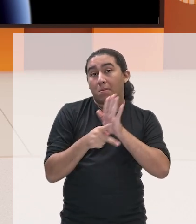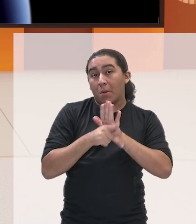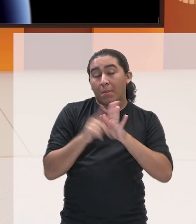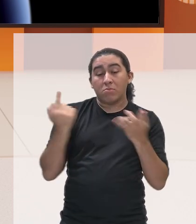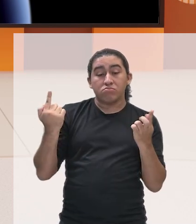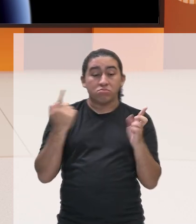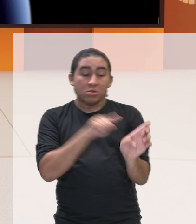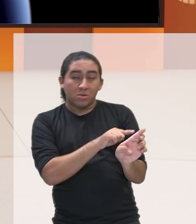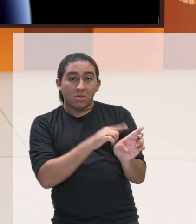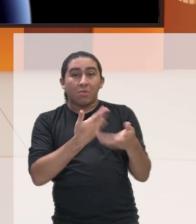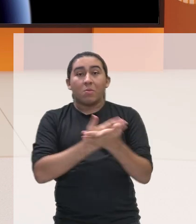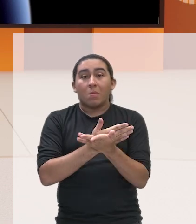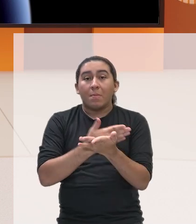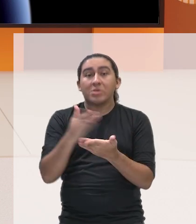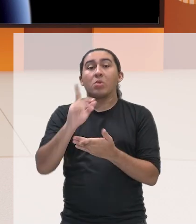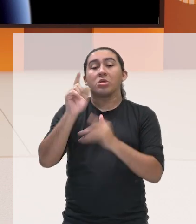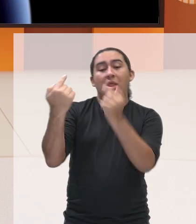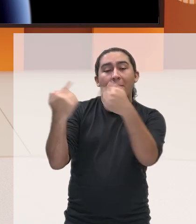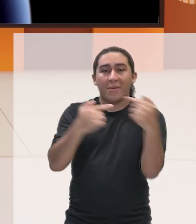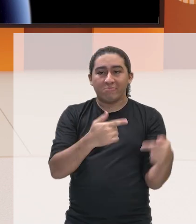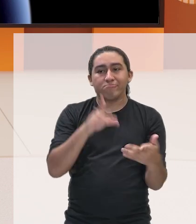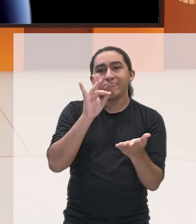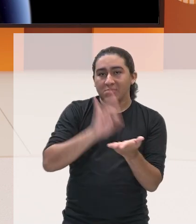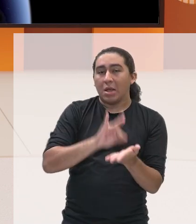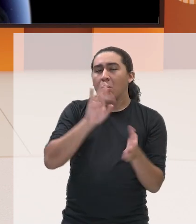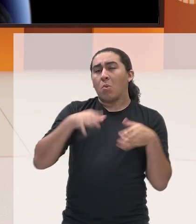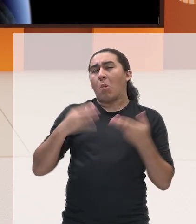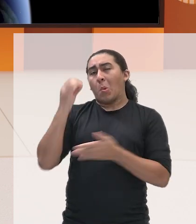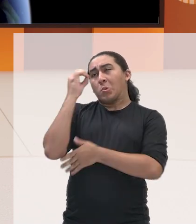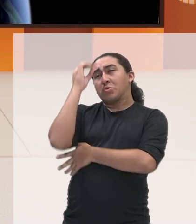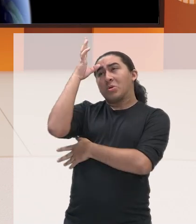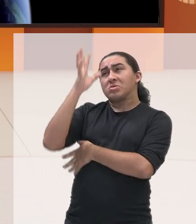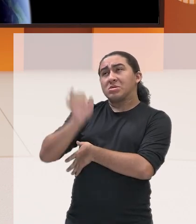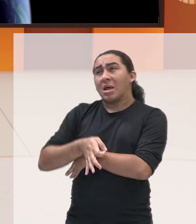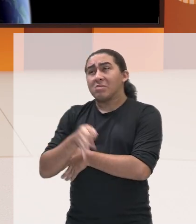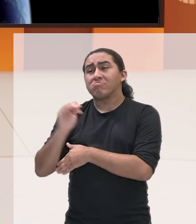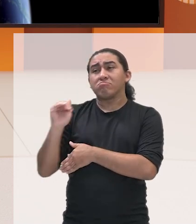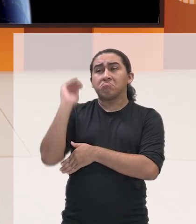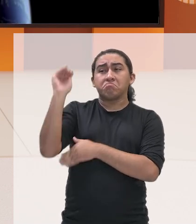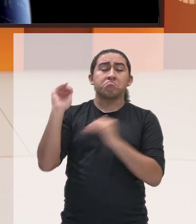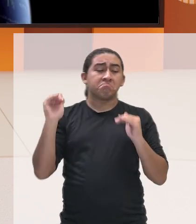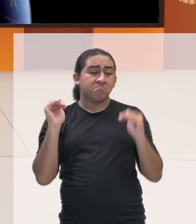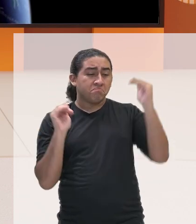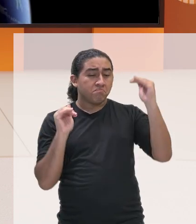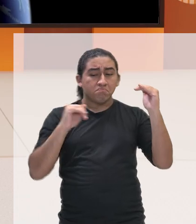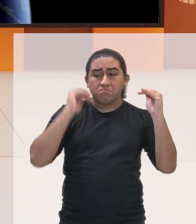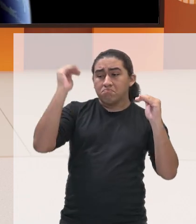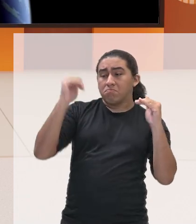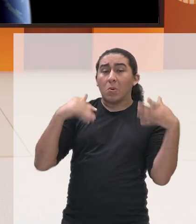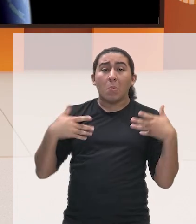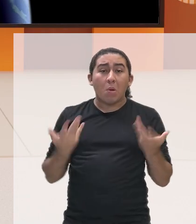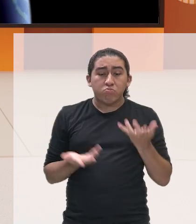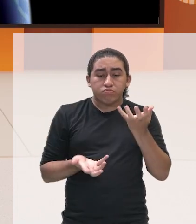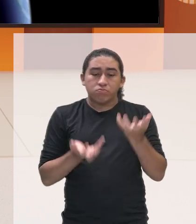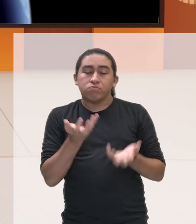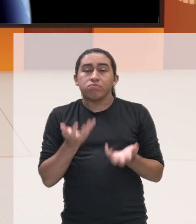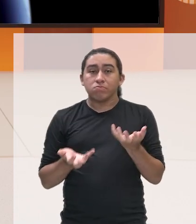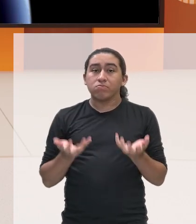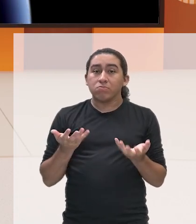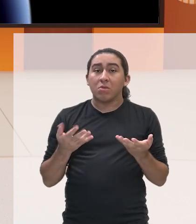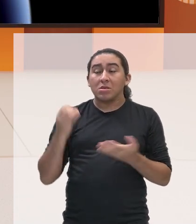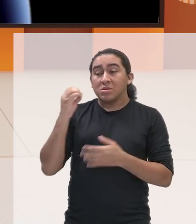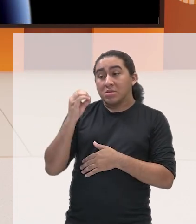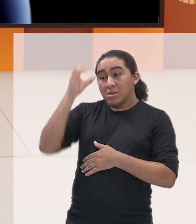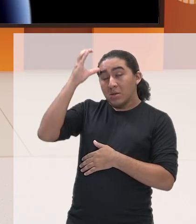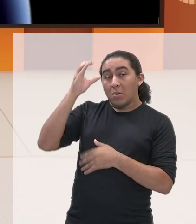comum, iniciou-se um debate sobre que conhecimento é mais importante, o conhecimento científico ou o conhecimento